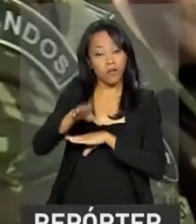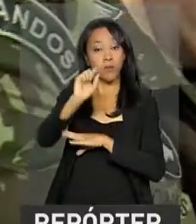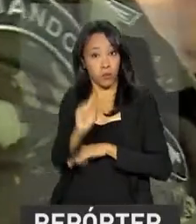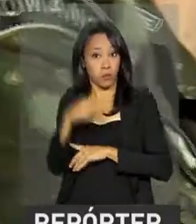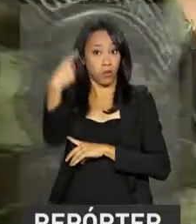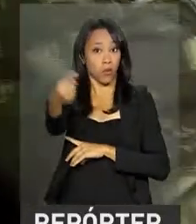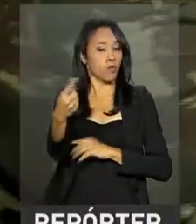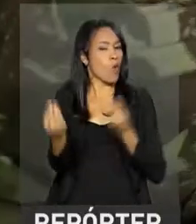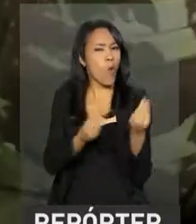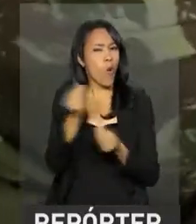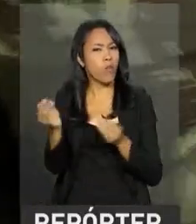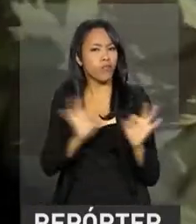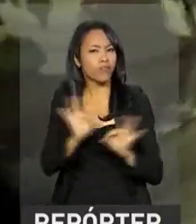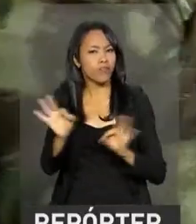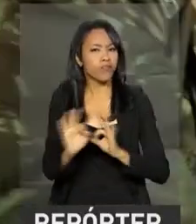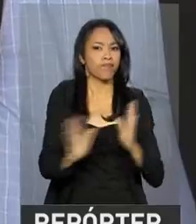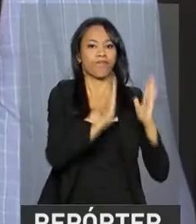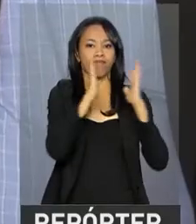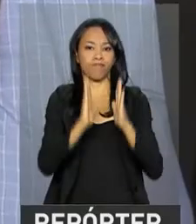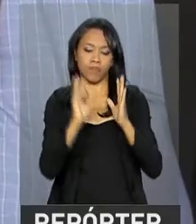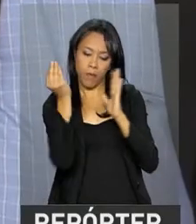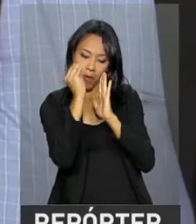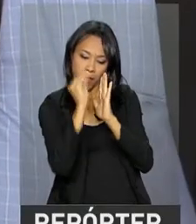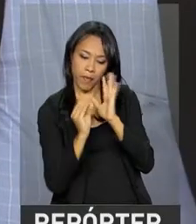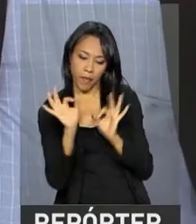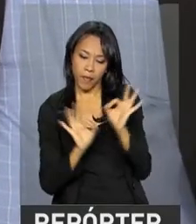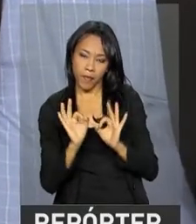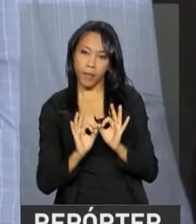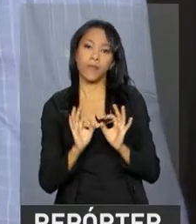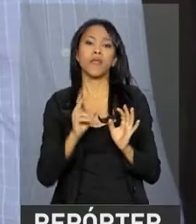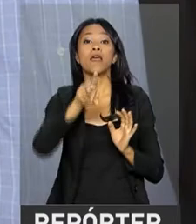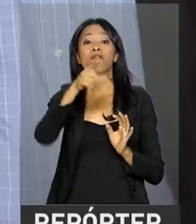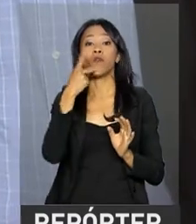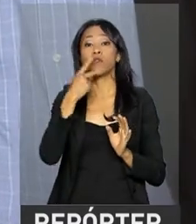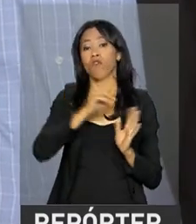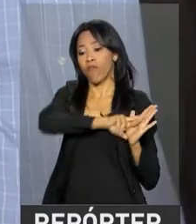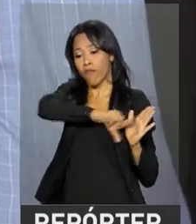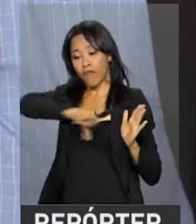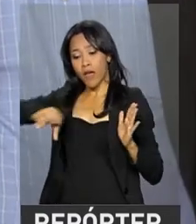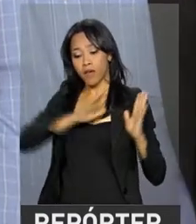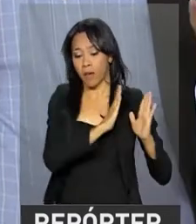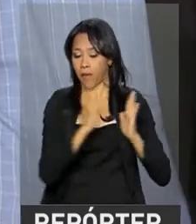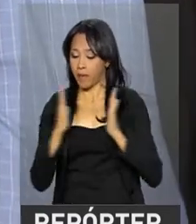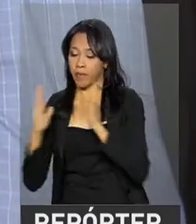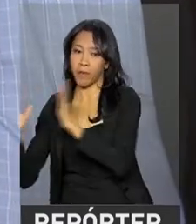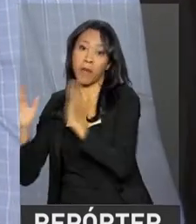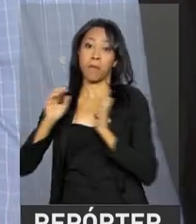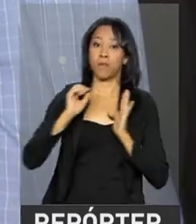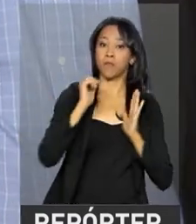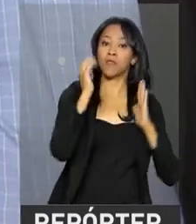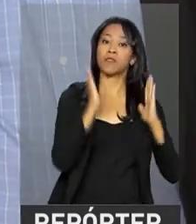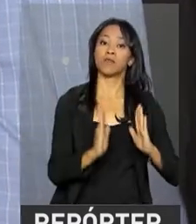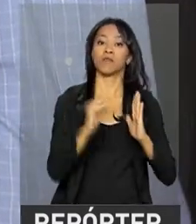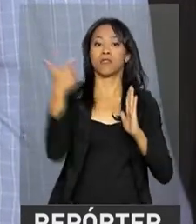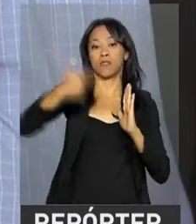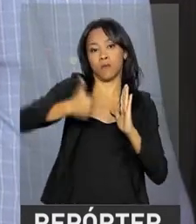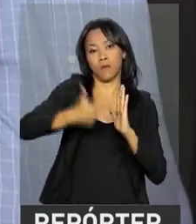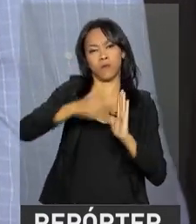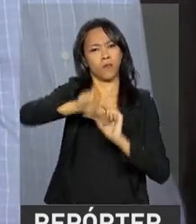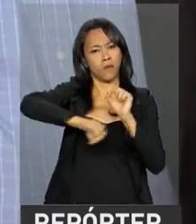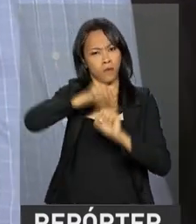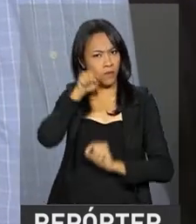próximos passos sejam definidos. Serão várias fases dessa operação. Uma segunda fase cuidará